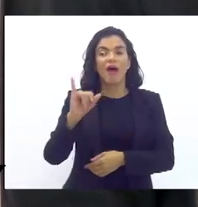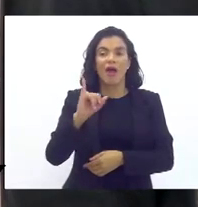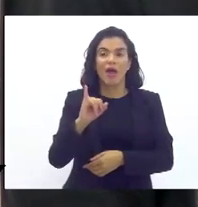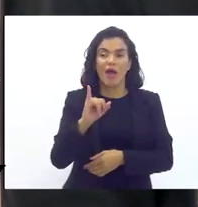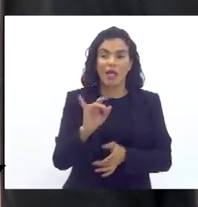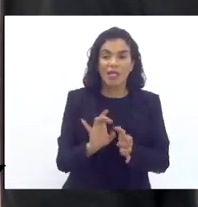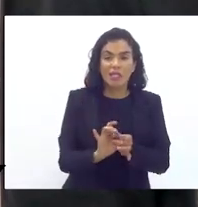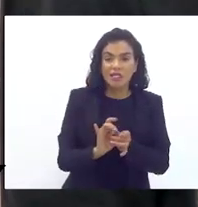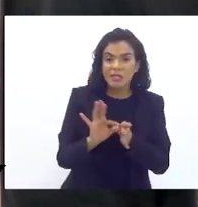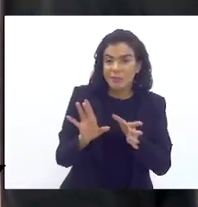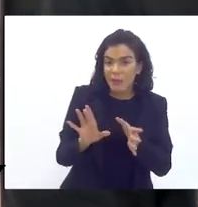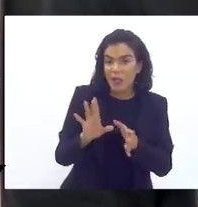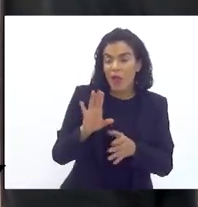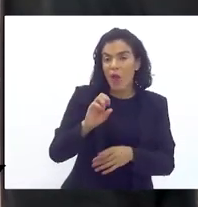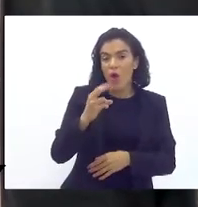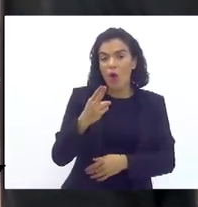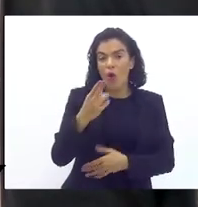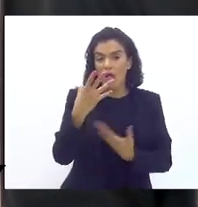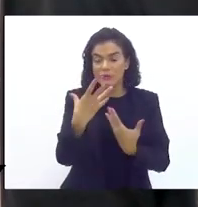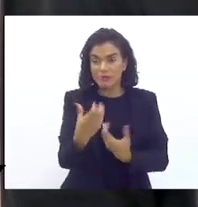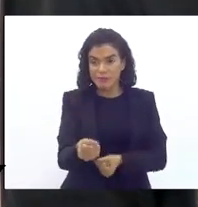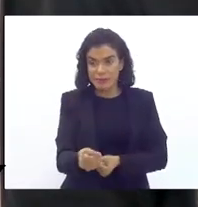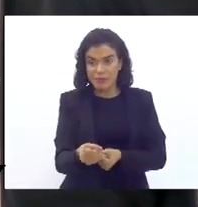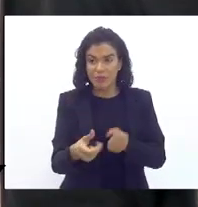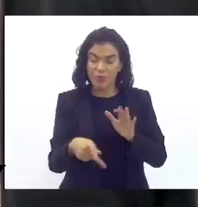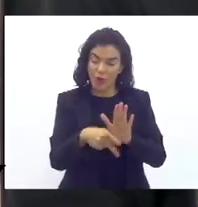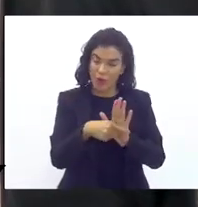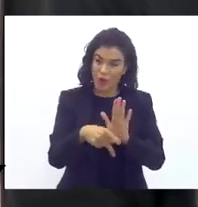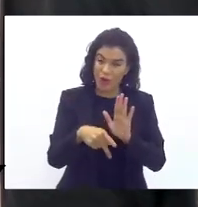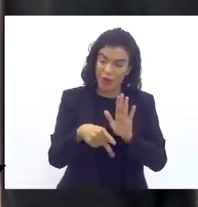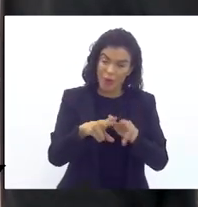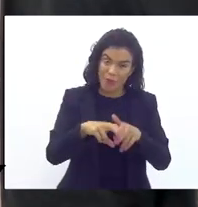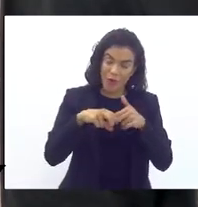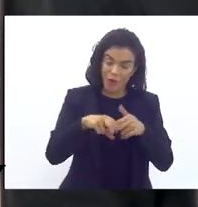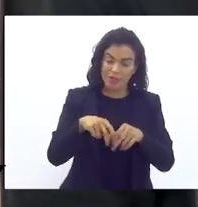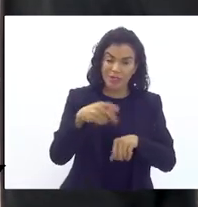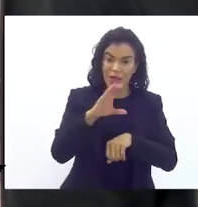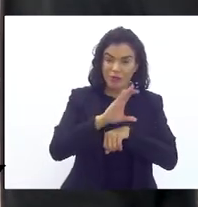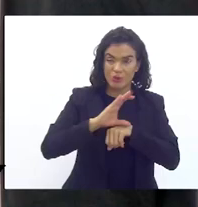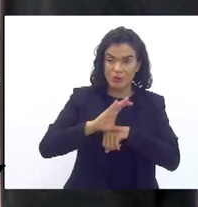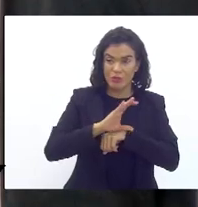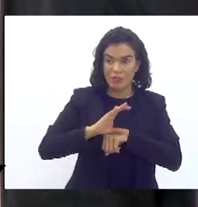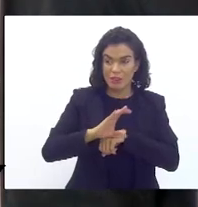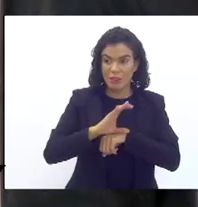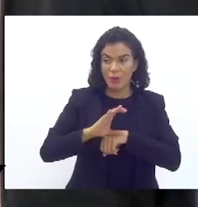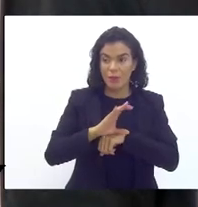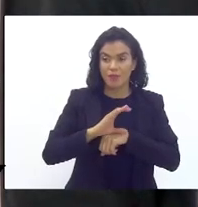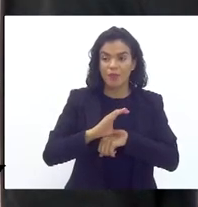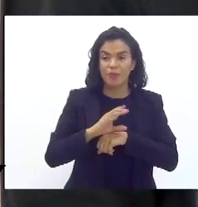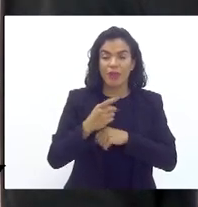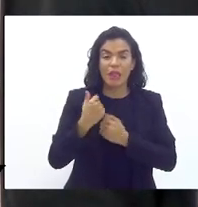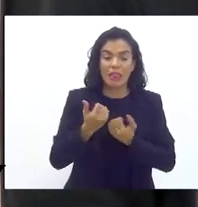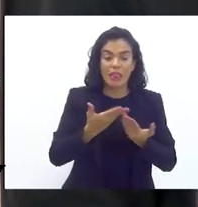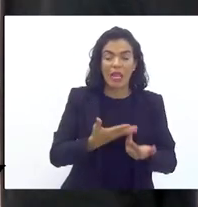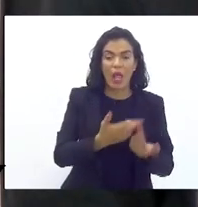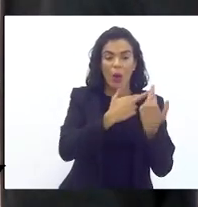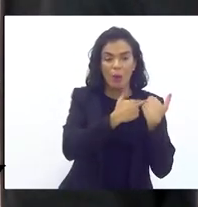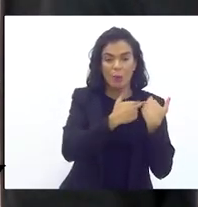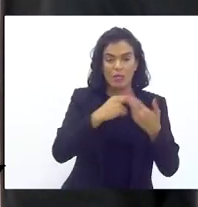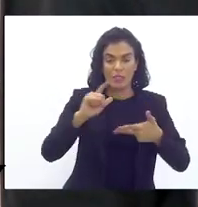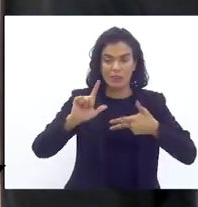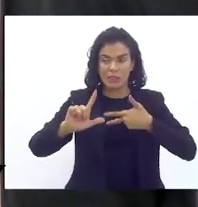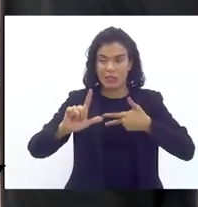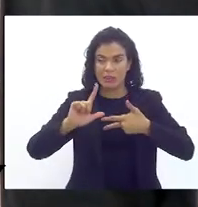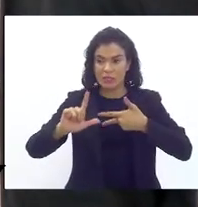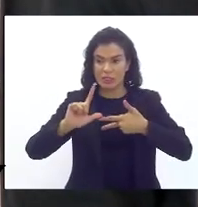penal por determinação da própria constituição que delimita a competência Legislativa eu sinto falta